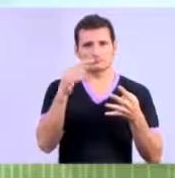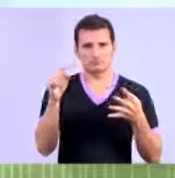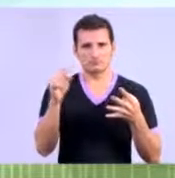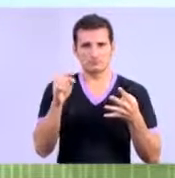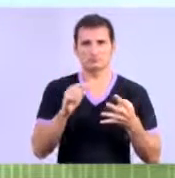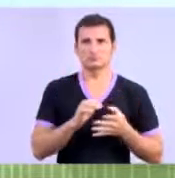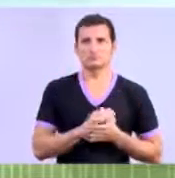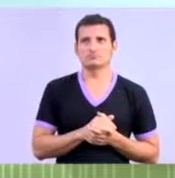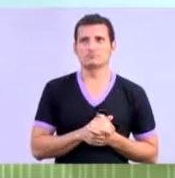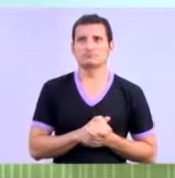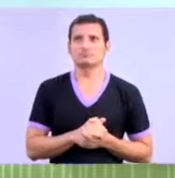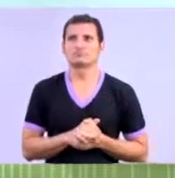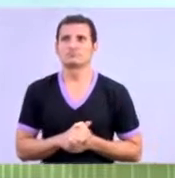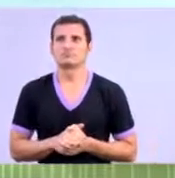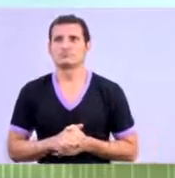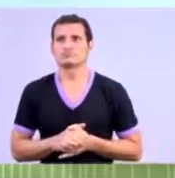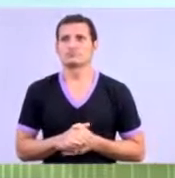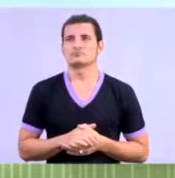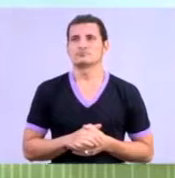Que executam,